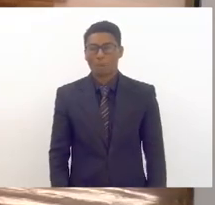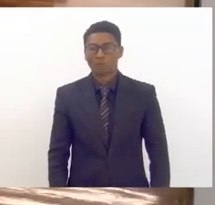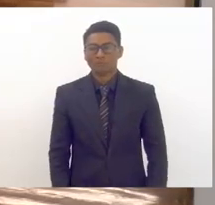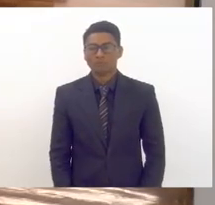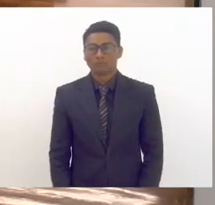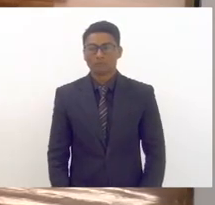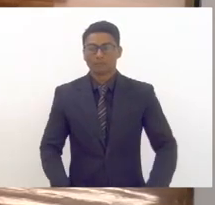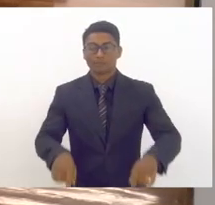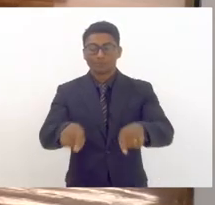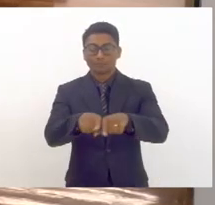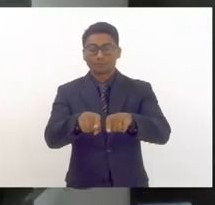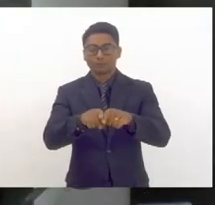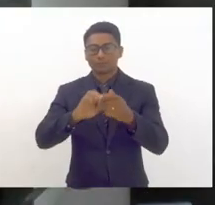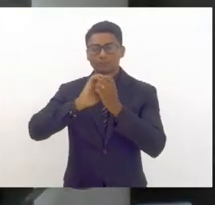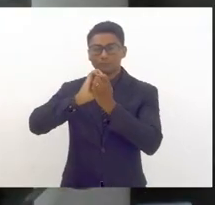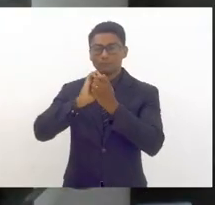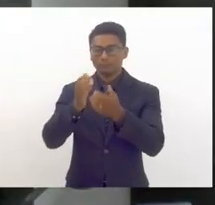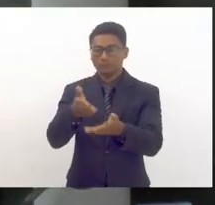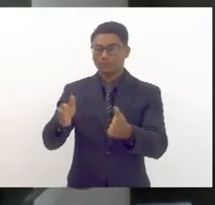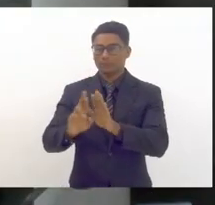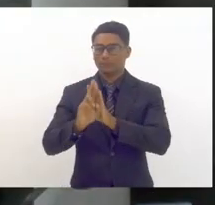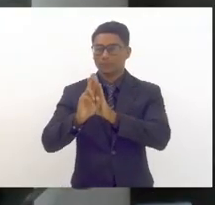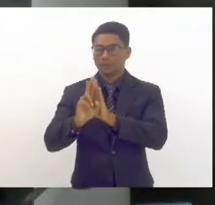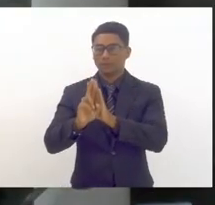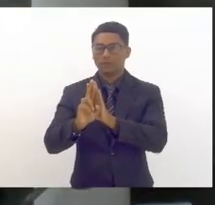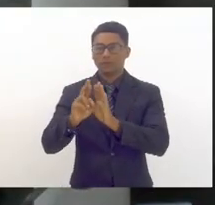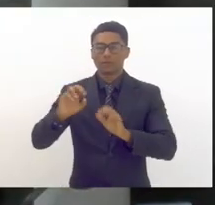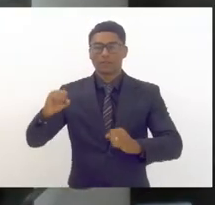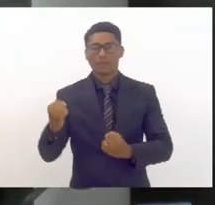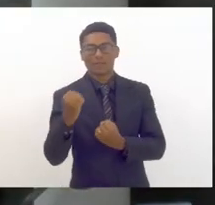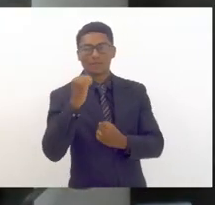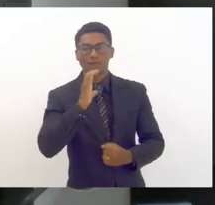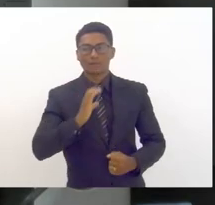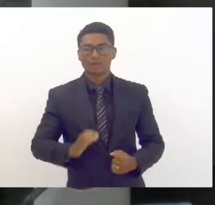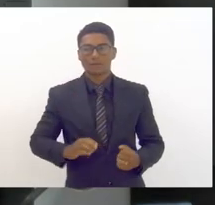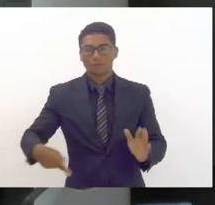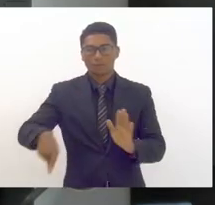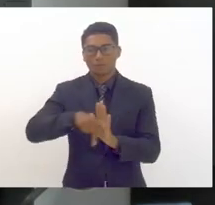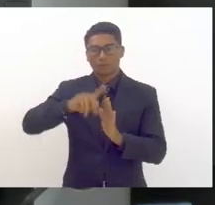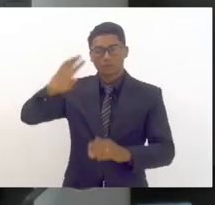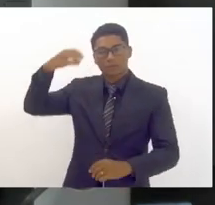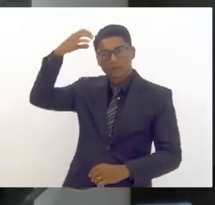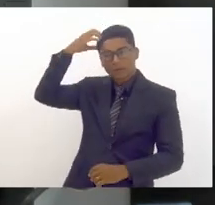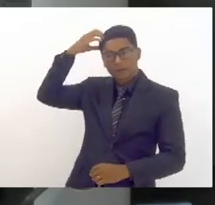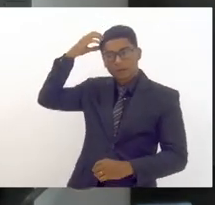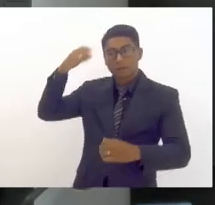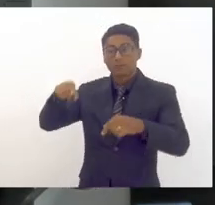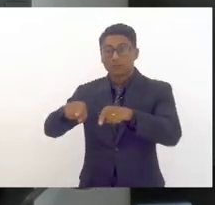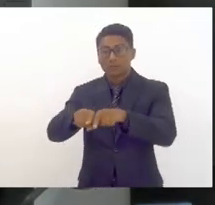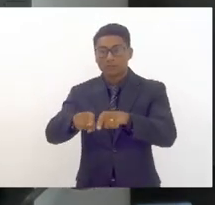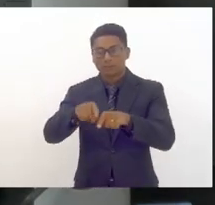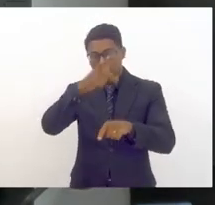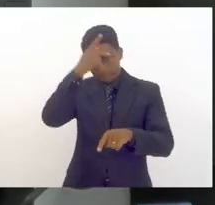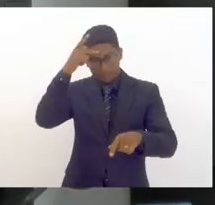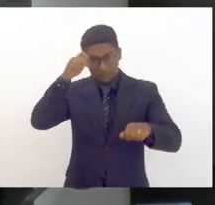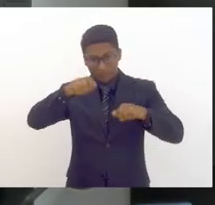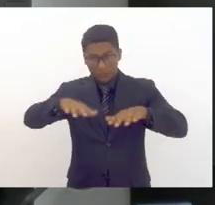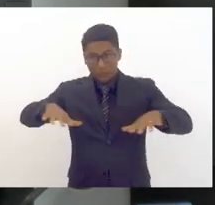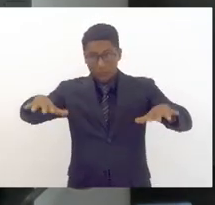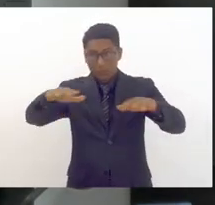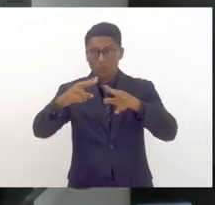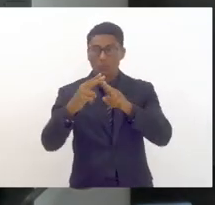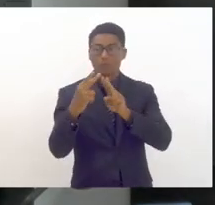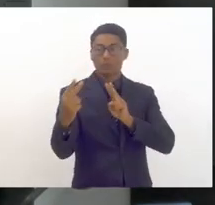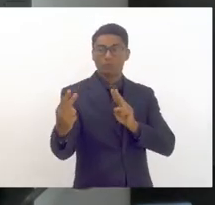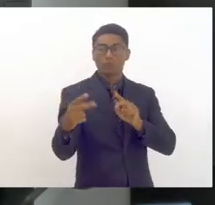Saudar, não é, os representantes da Defesa Civil de Angra dos Reis e dizer a todos os participantes que estão virtualmente, aqueles que nos acompanham